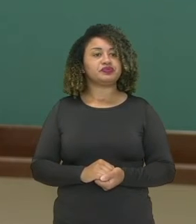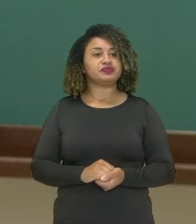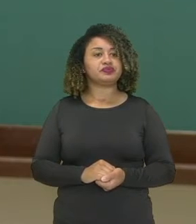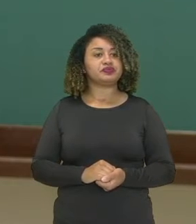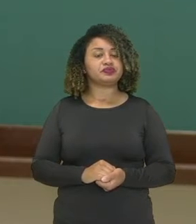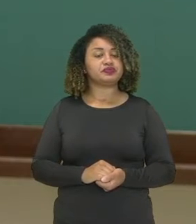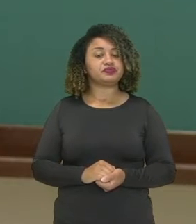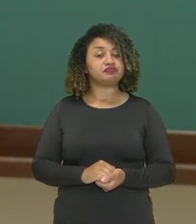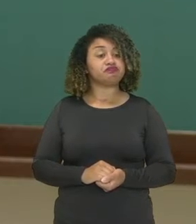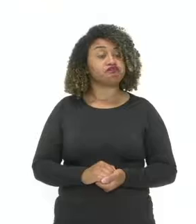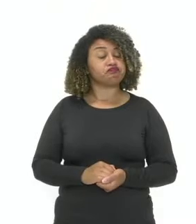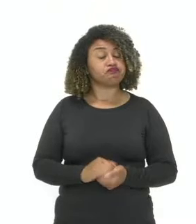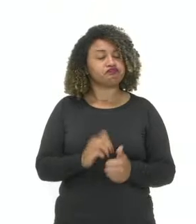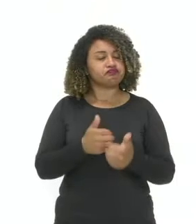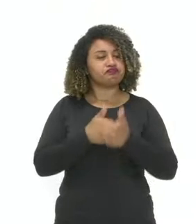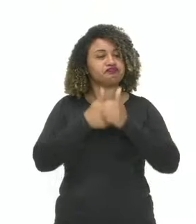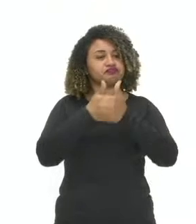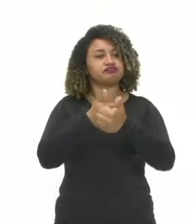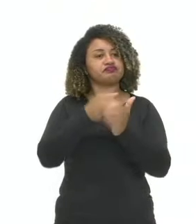Homenaje a essa grande nação, amiga